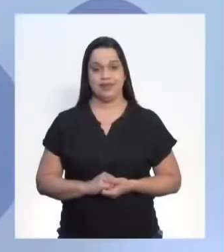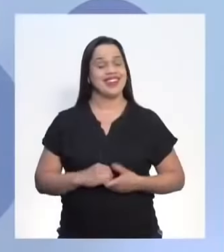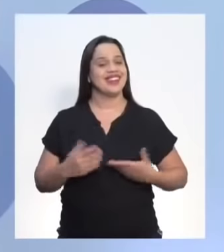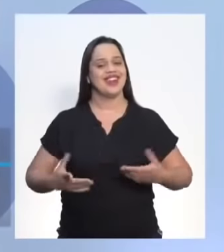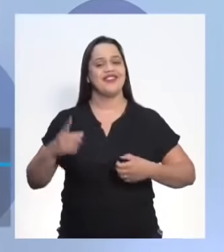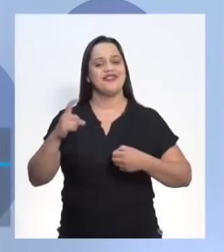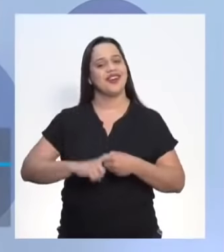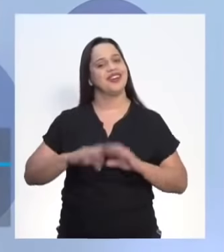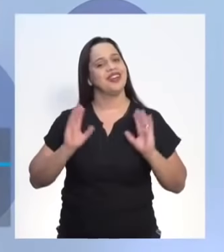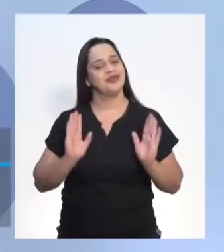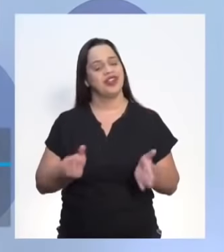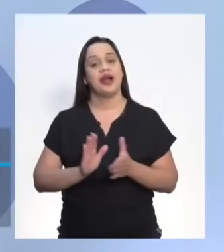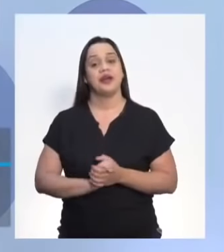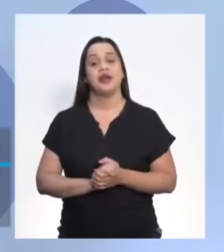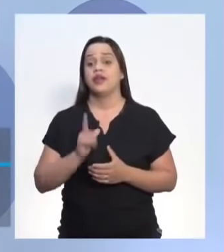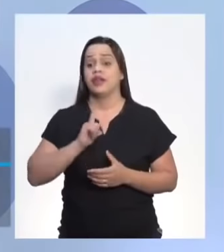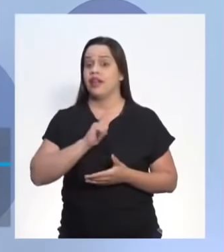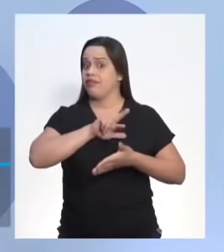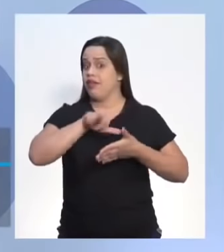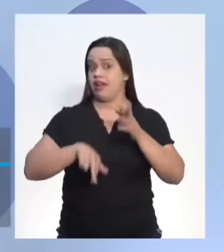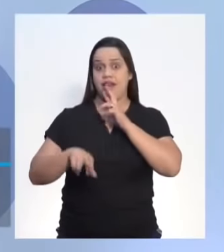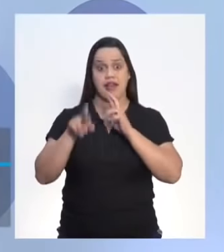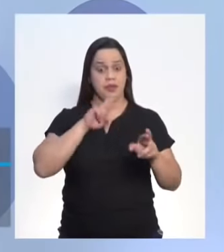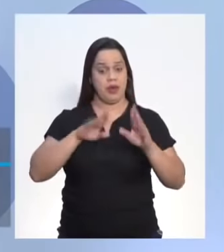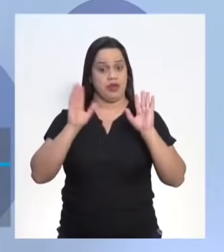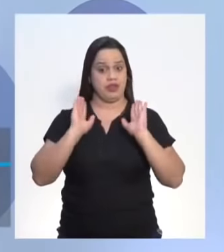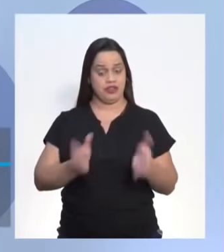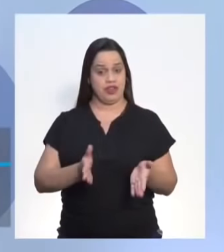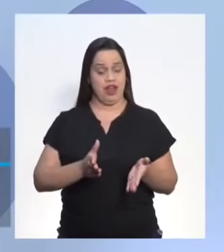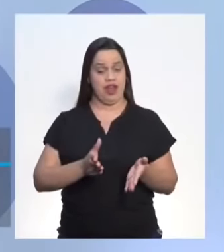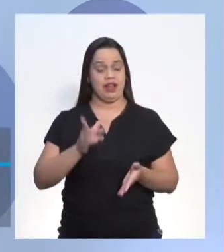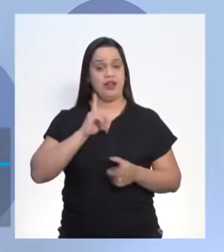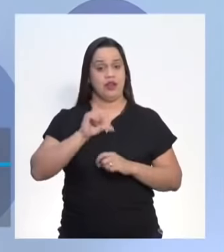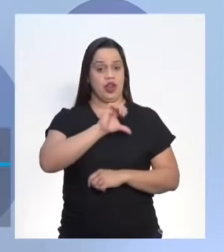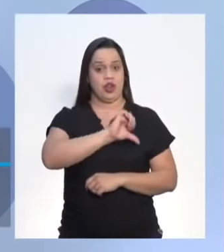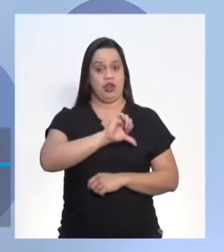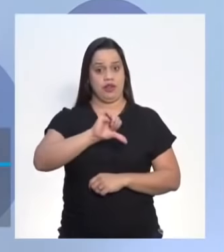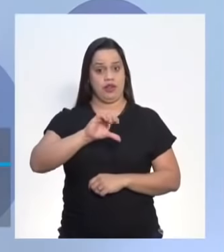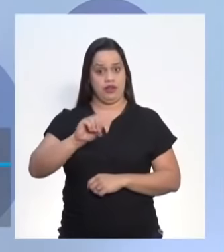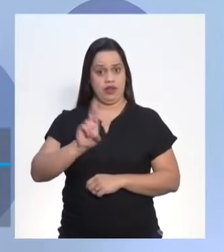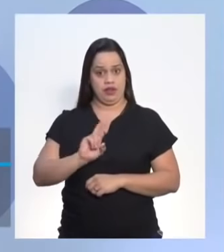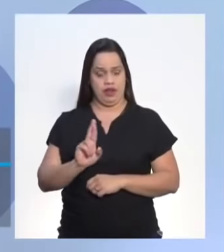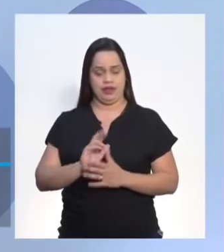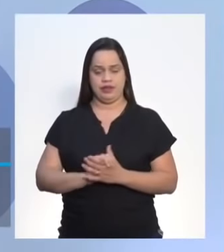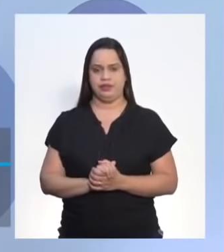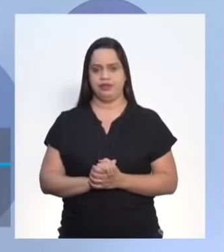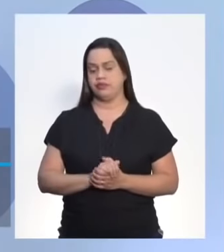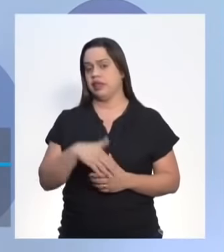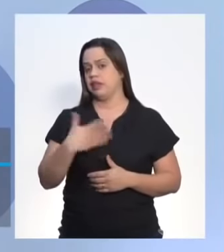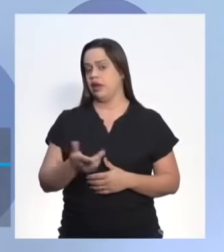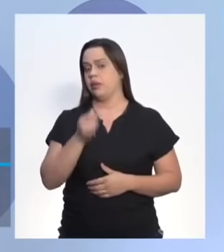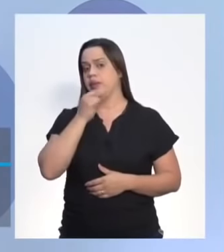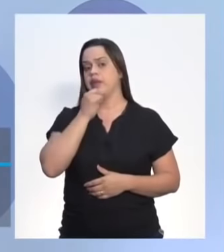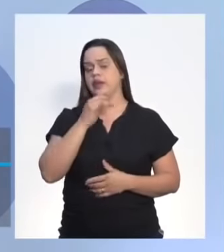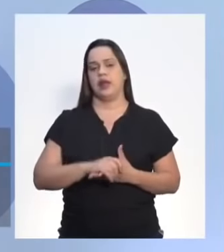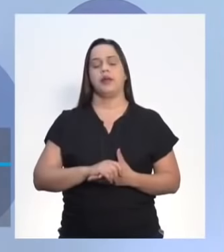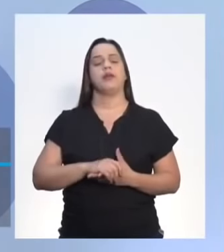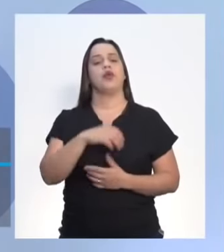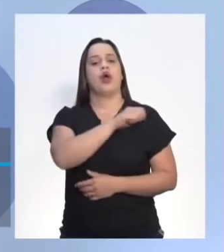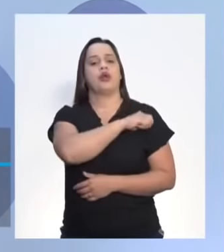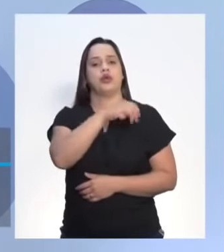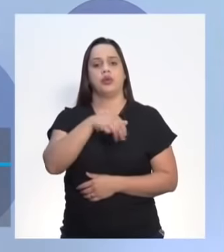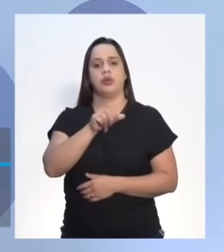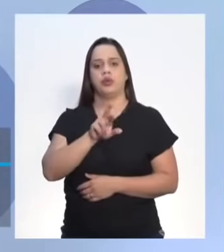Retornamos aqui, ó. Beleza. Muitas respostas, Osmar, como R$ 990 reais. Legal. Então, por exemplo, o Murilo colocou assim,